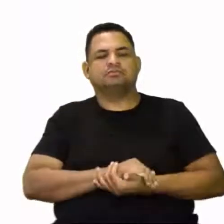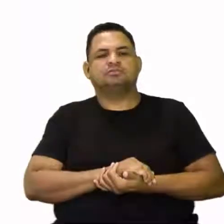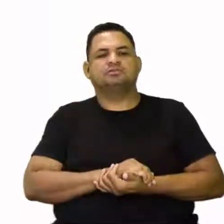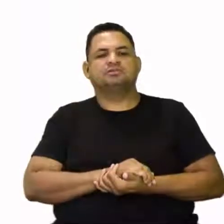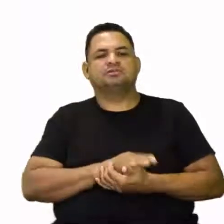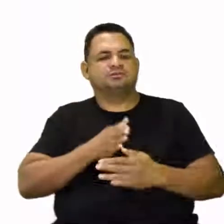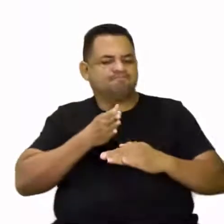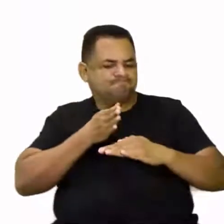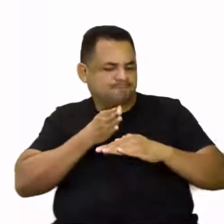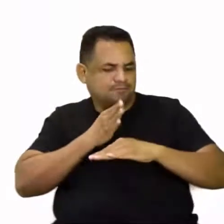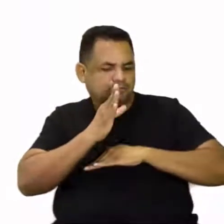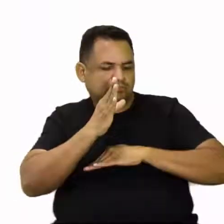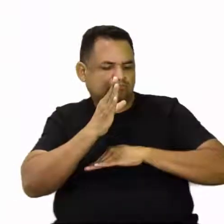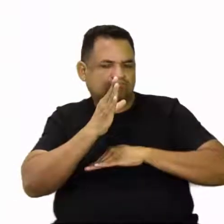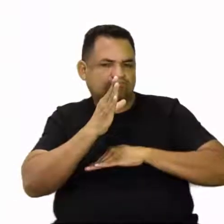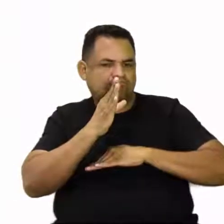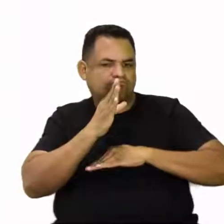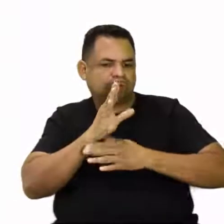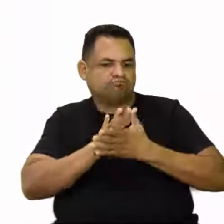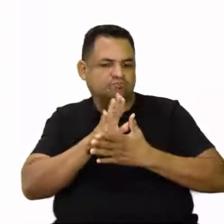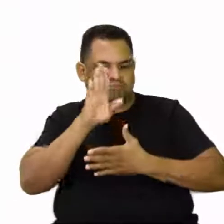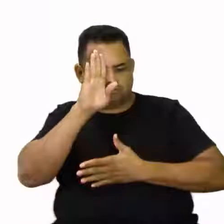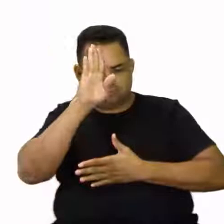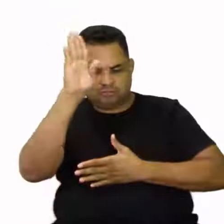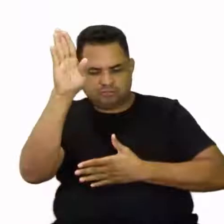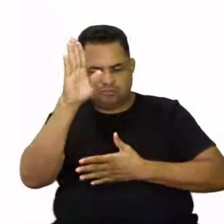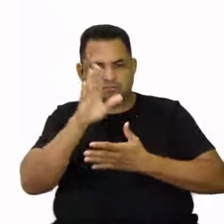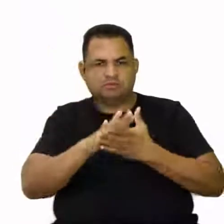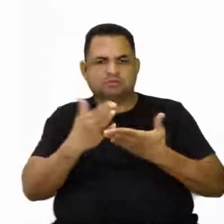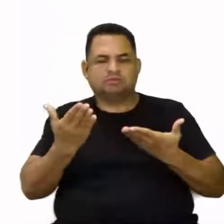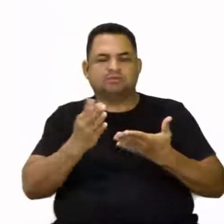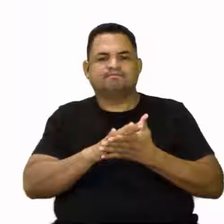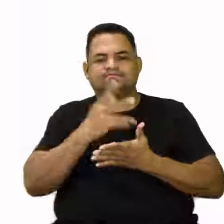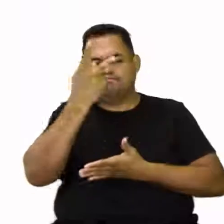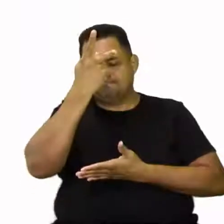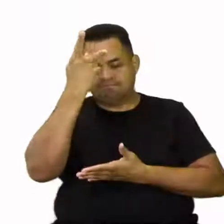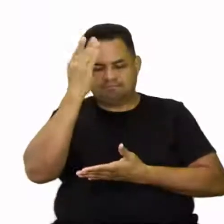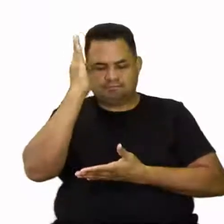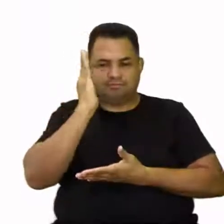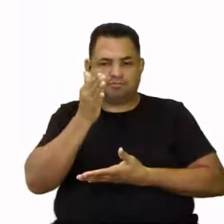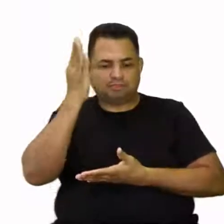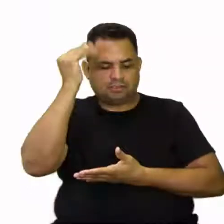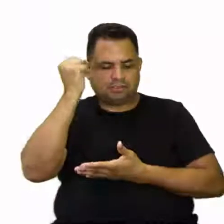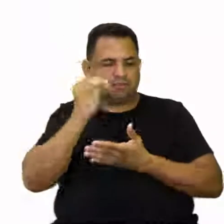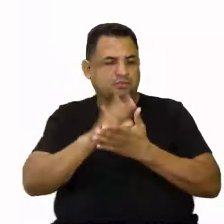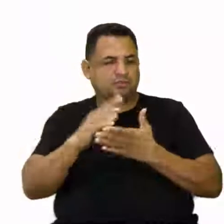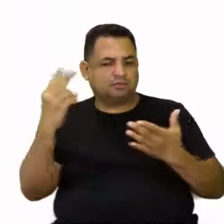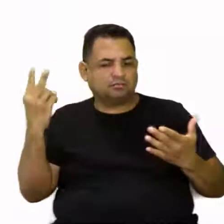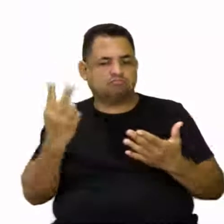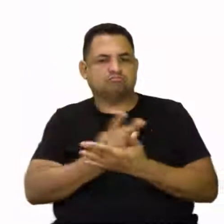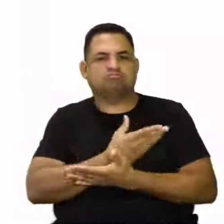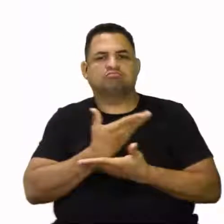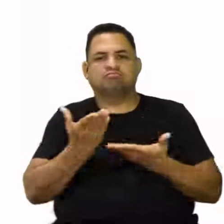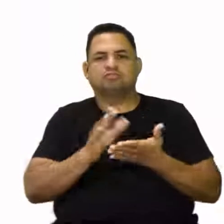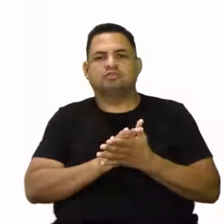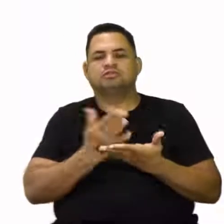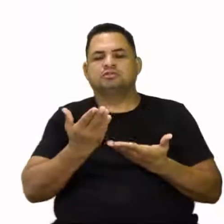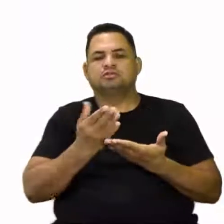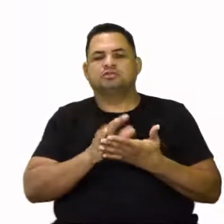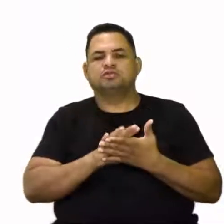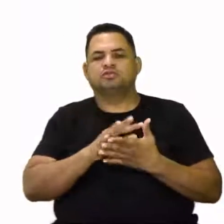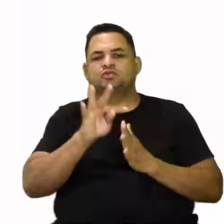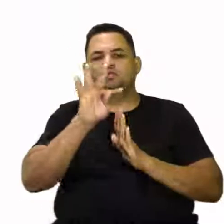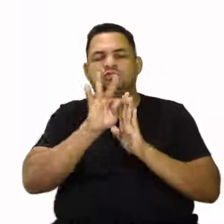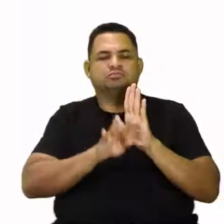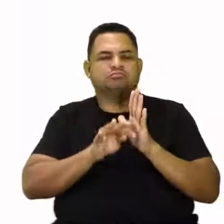ir diretamente no ponto que ele vai ser tratado, então a pessoa já sabe realmente o que está se tratando o texto. Ele não vai ter